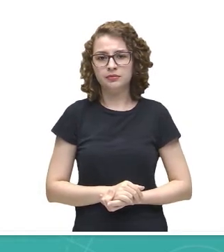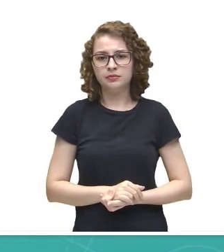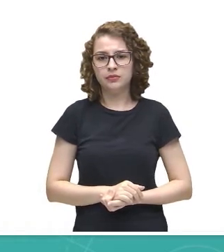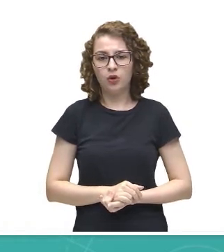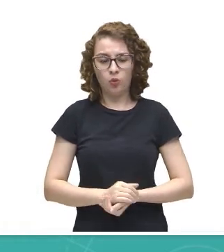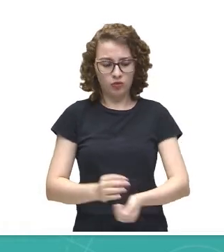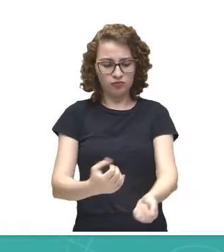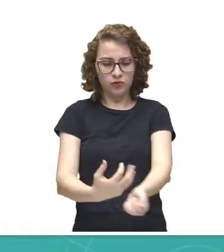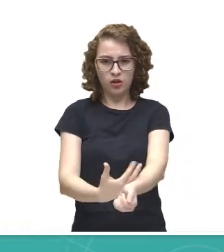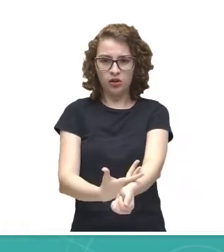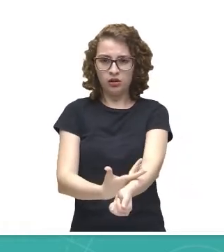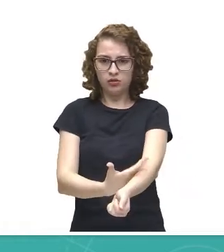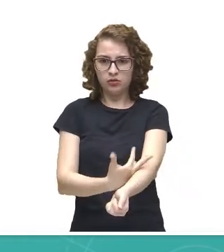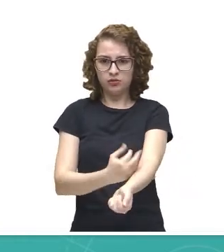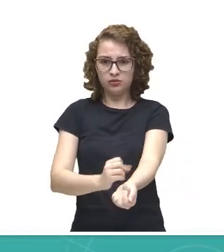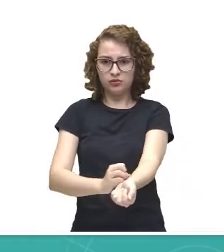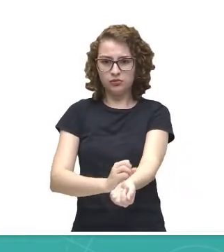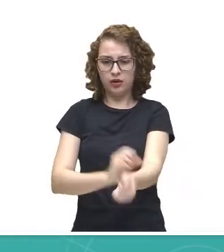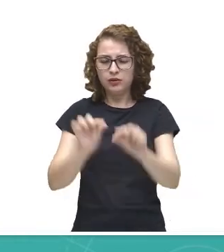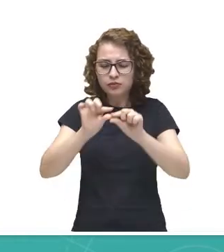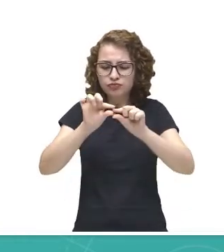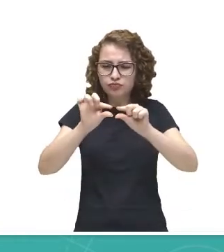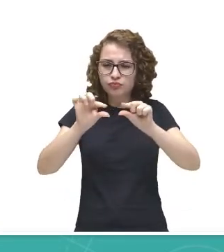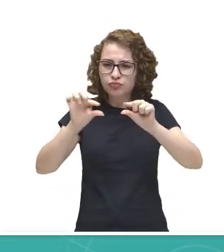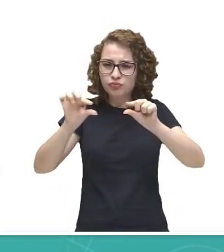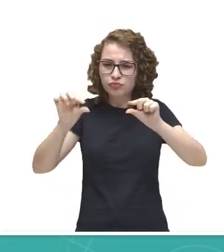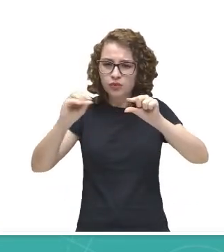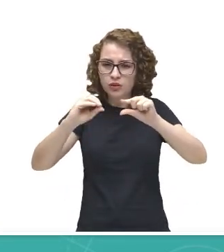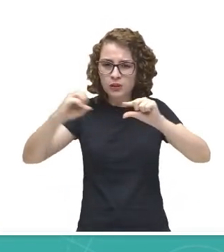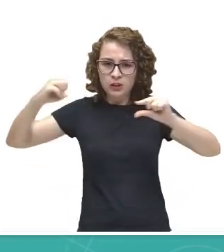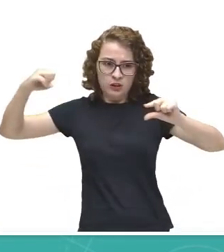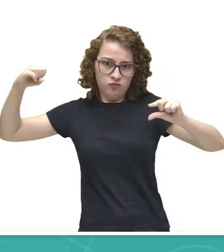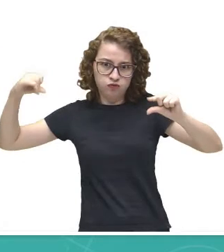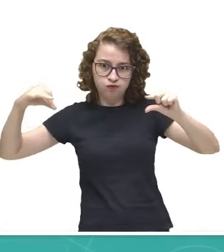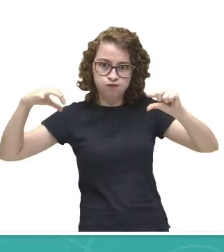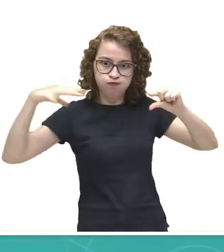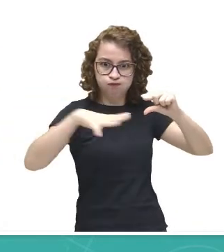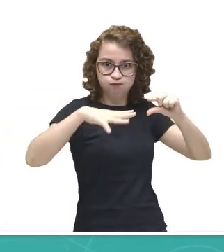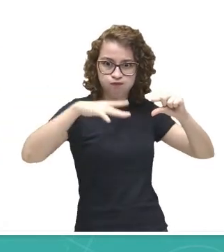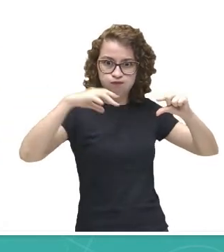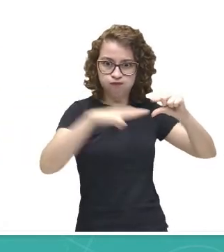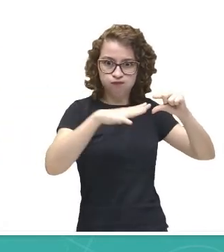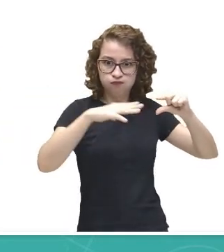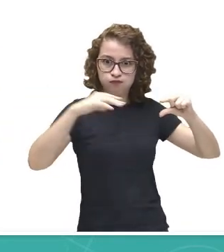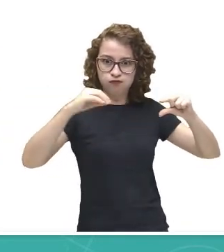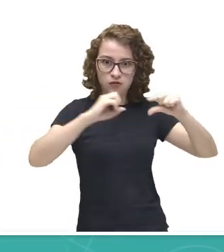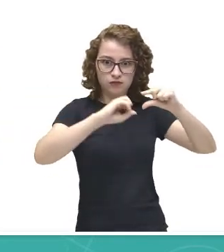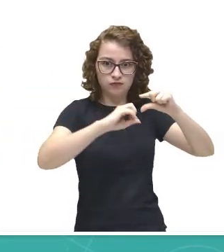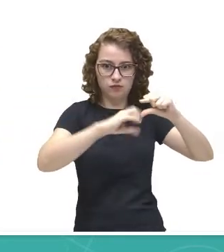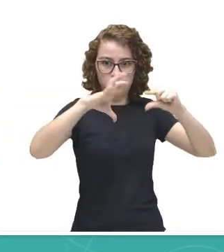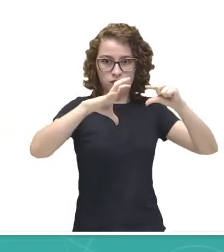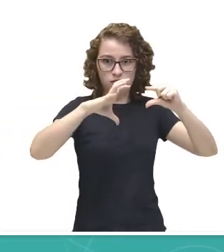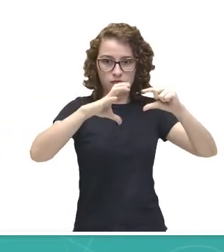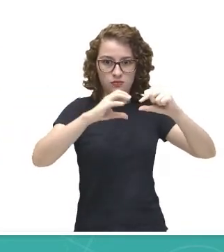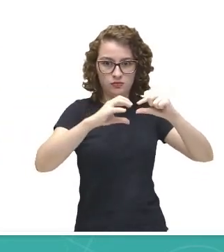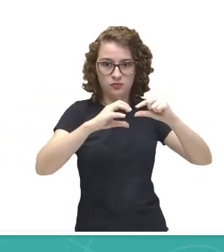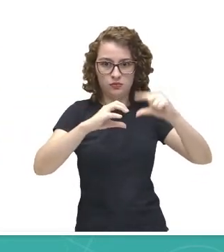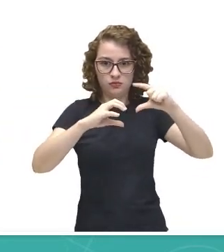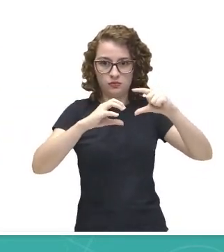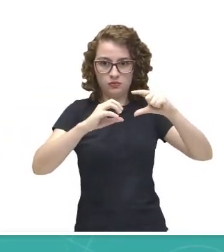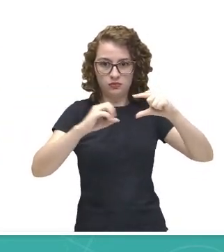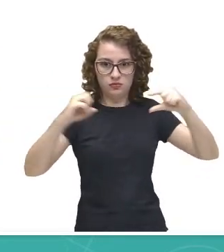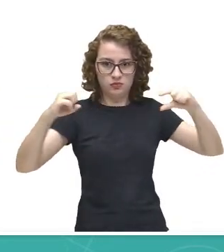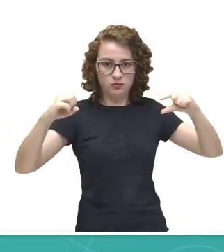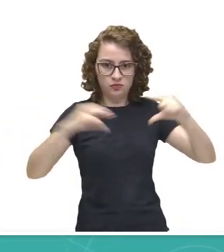nosso sangue está passando aí pelas nossas artérias, ela vai com muita força. E aí as paredes dessa artéria, elas fazem